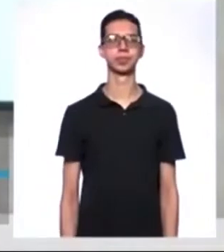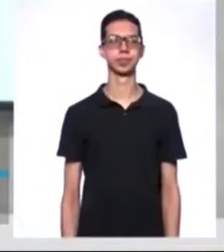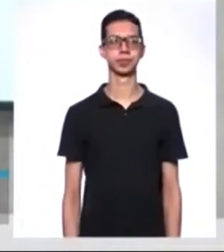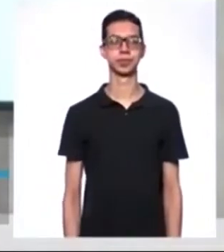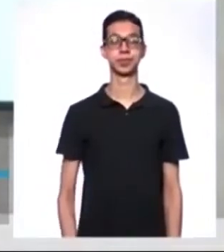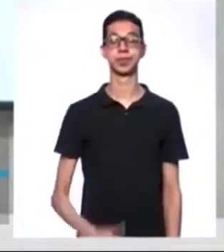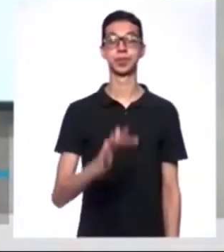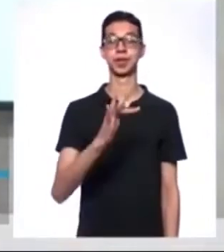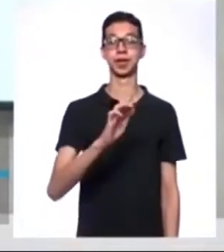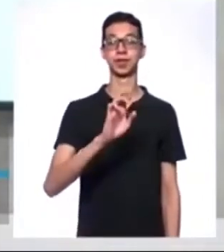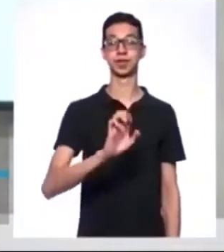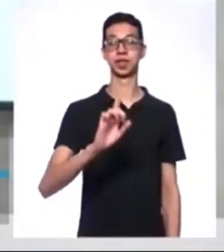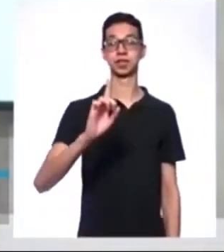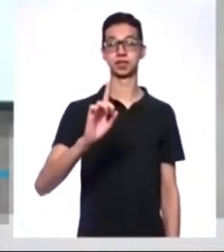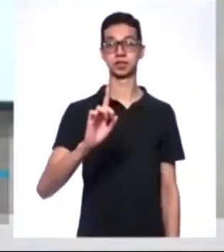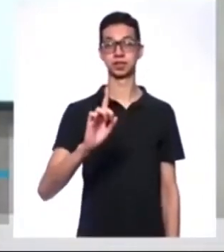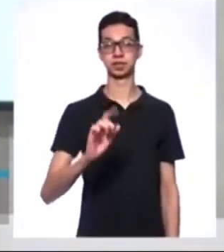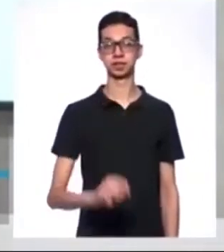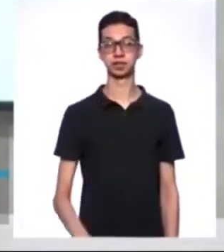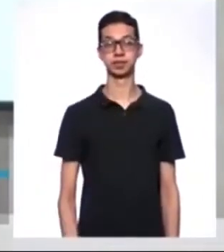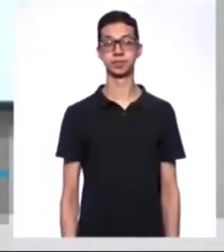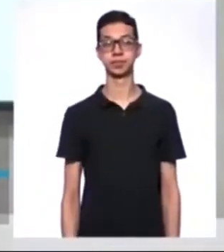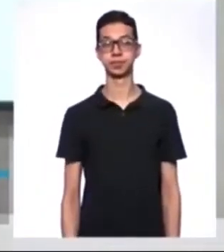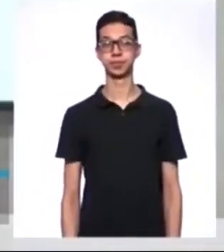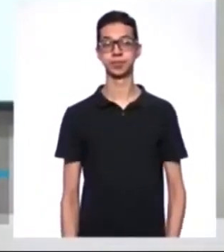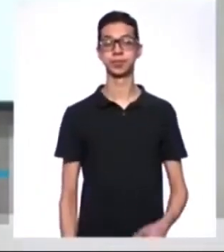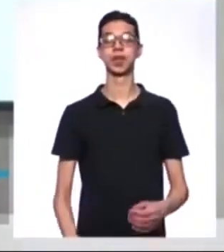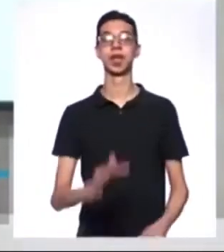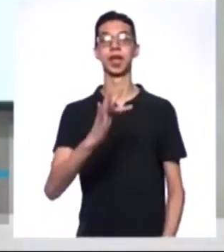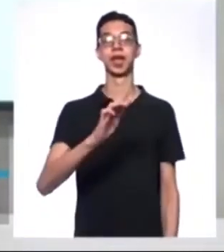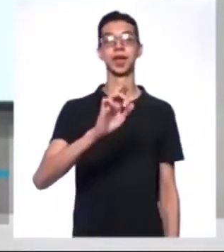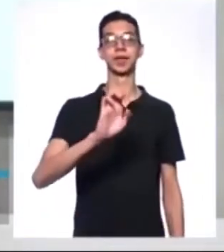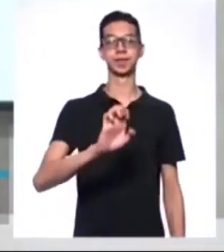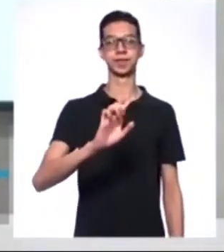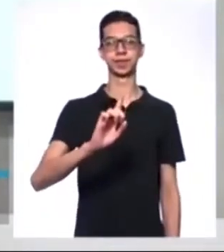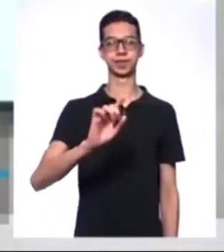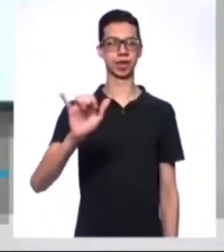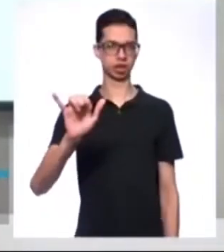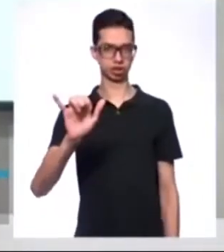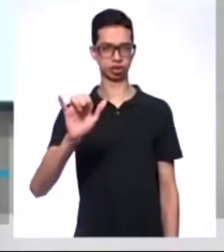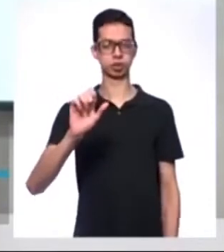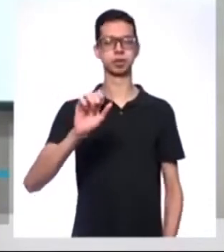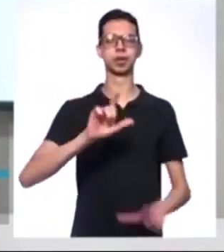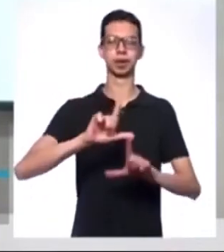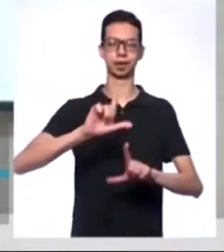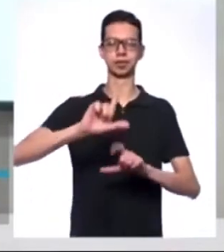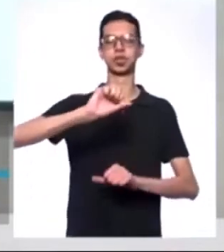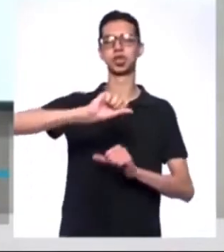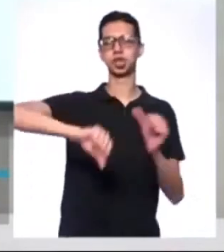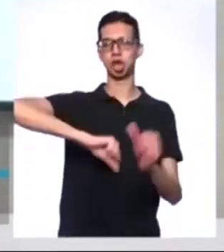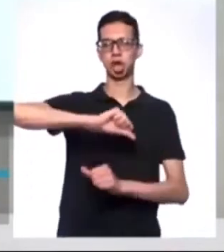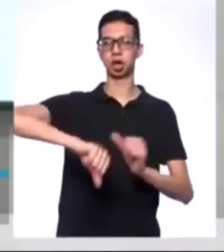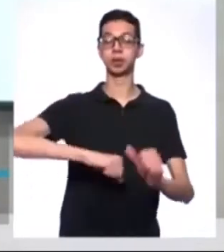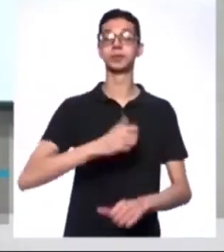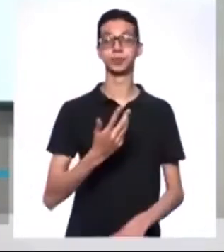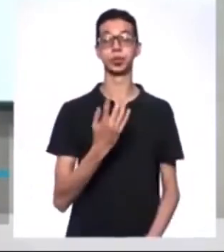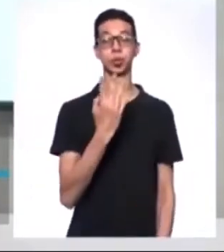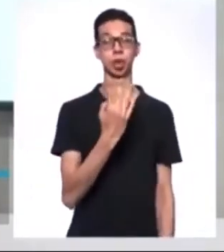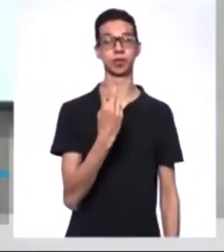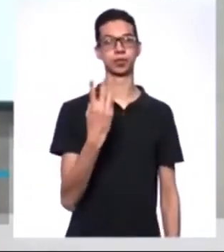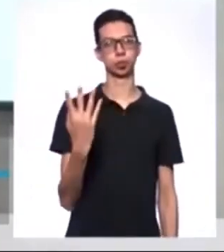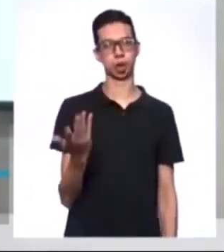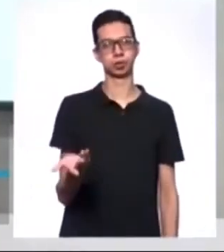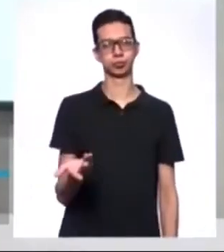Fred por exemplo Fred ó são quatro letras trocando de lugar 4 fatorial da 24